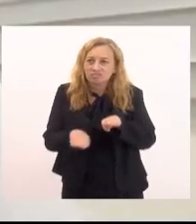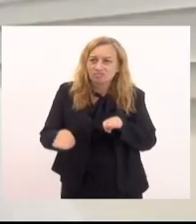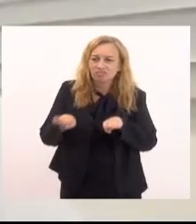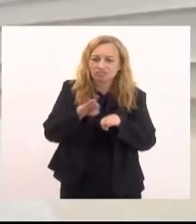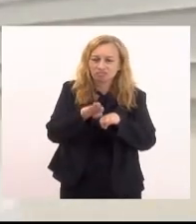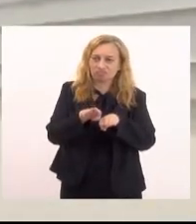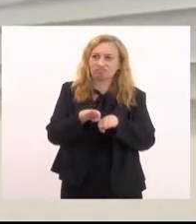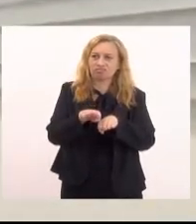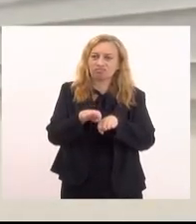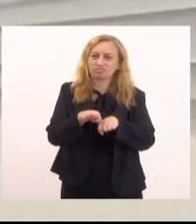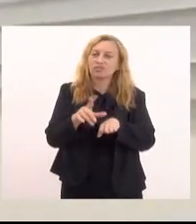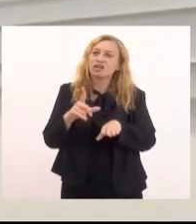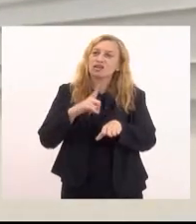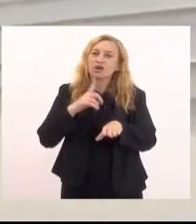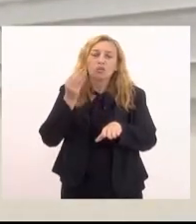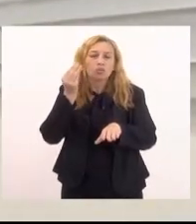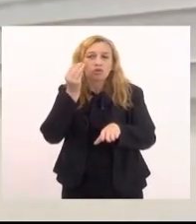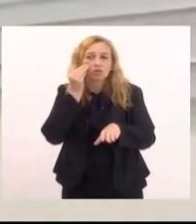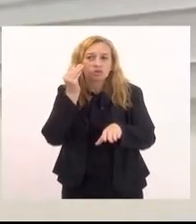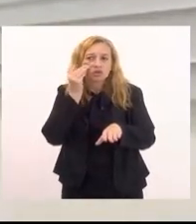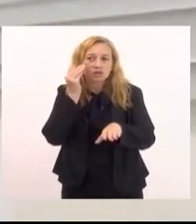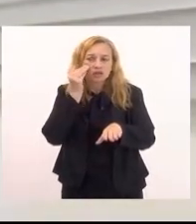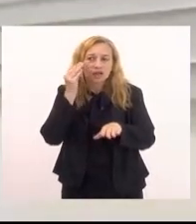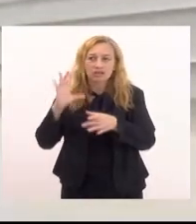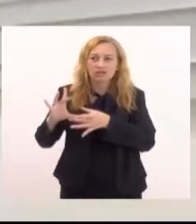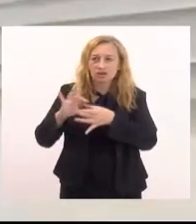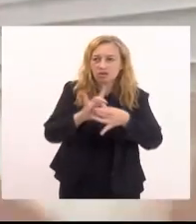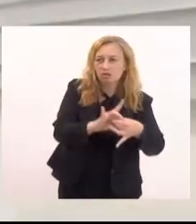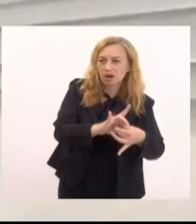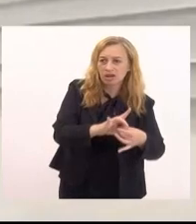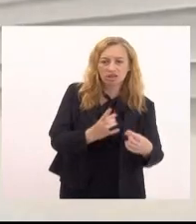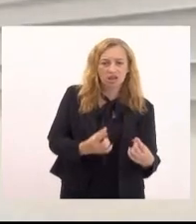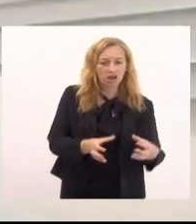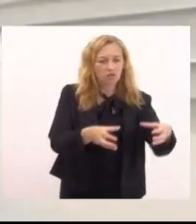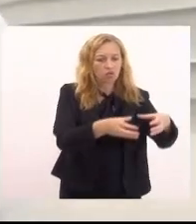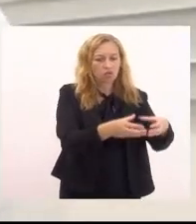sociedade, onde as oportunidades são vinculadas